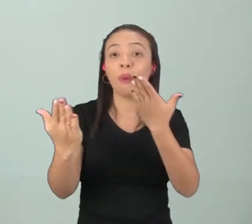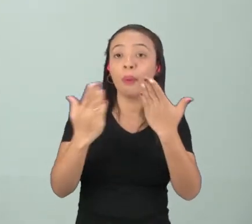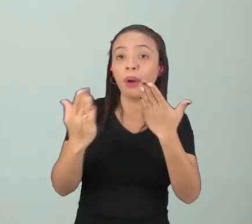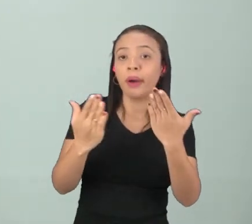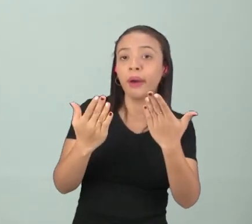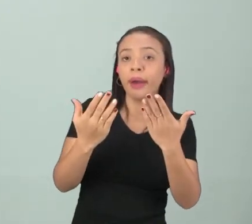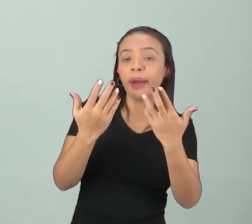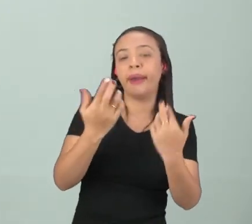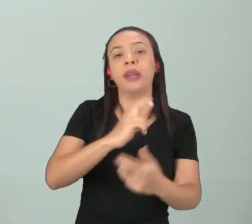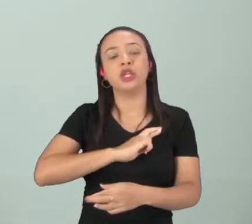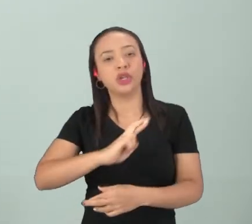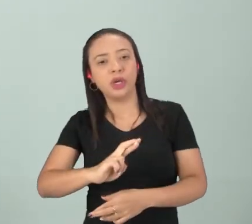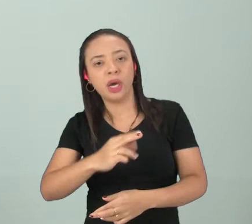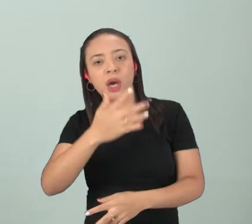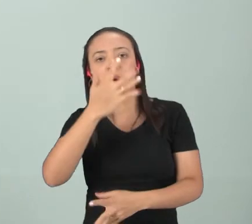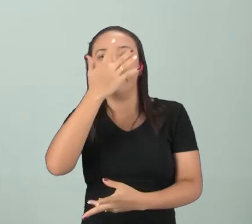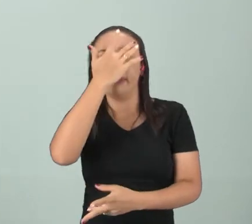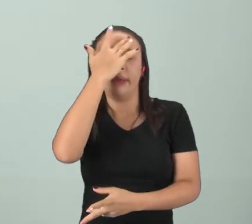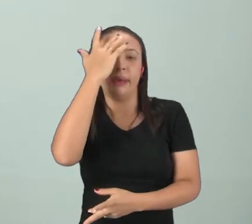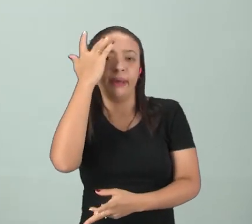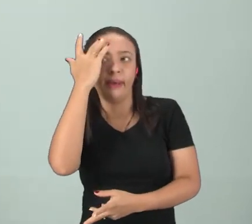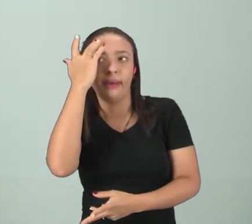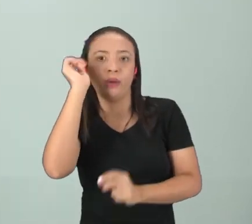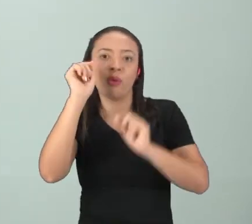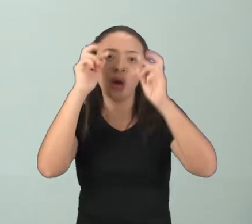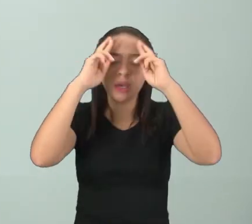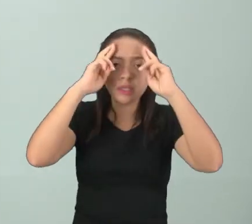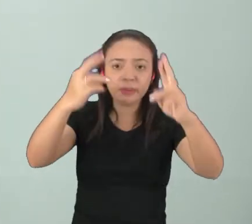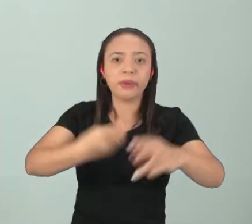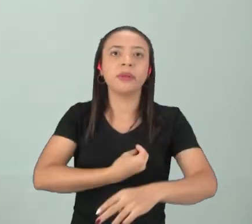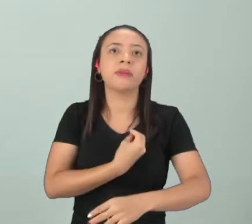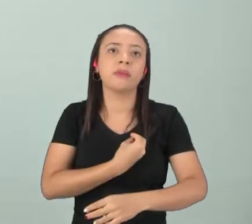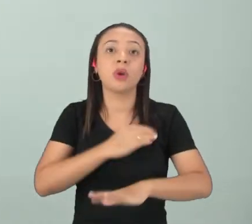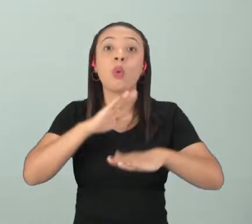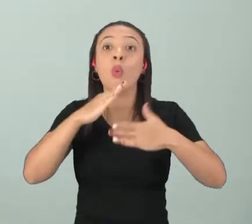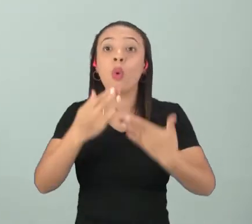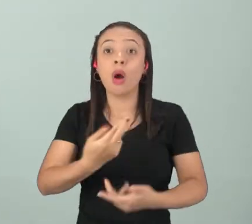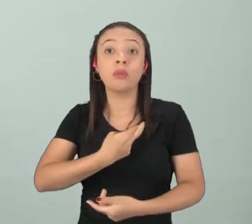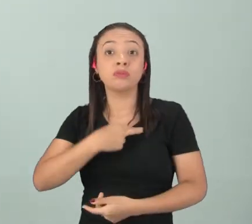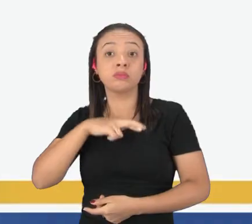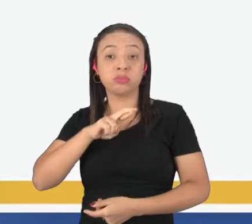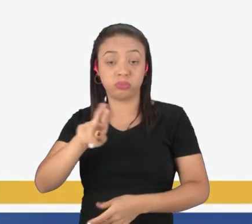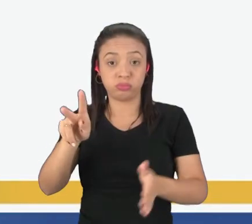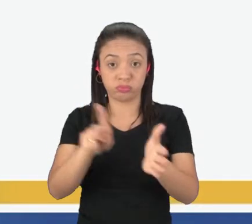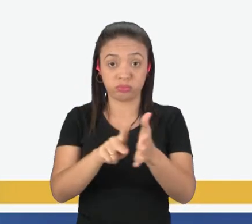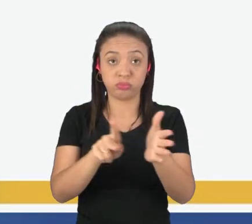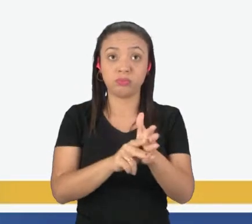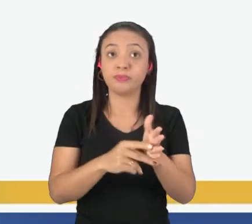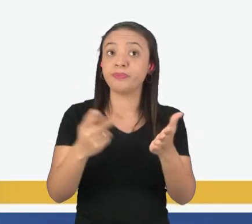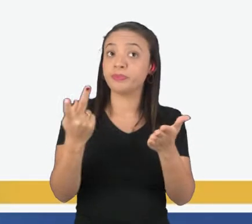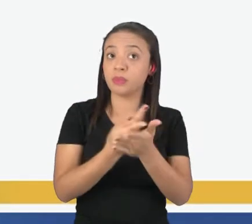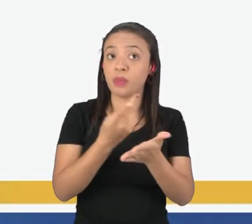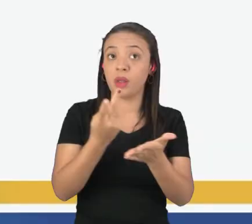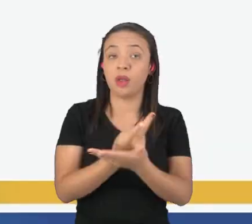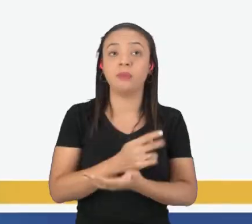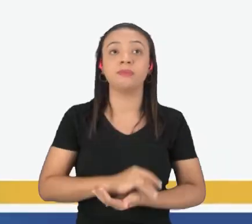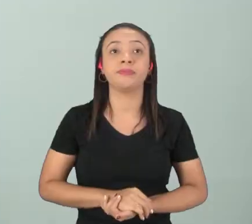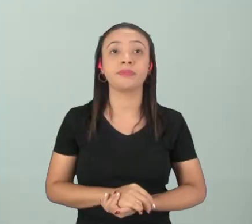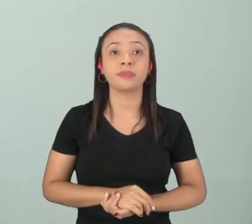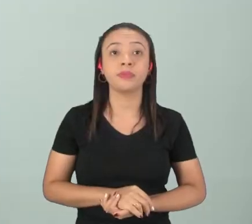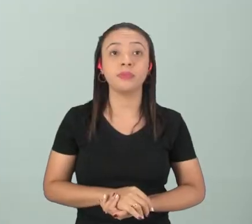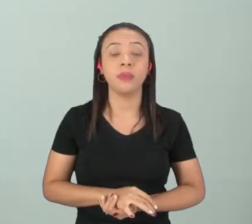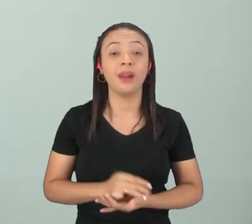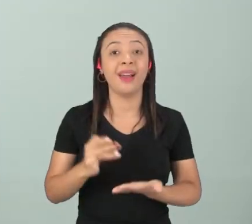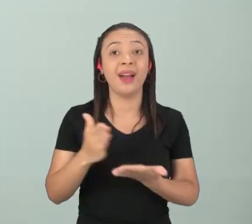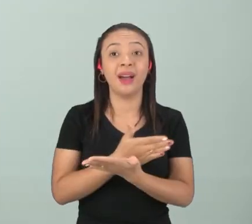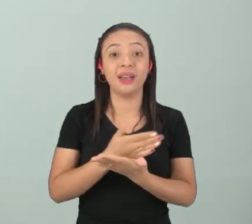vida, dignidade humana, quais são posturas religiosas incorretas? Às vezes